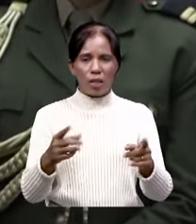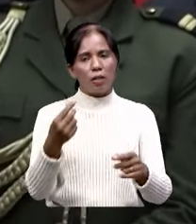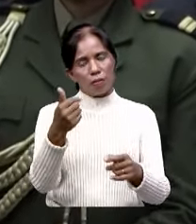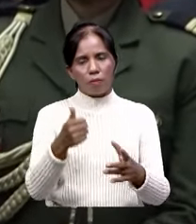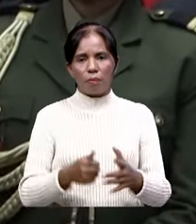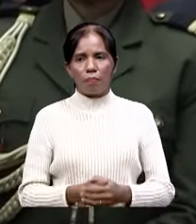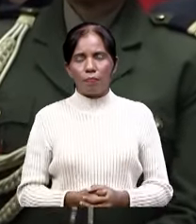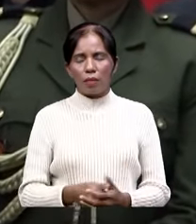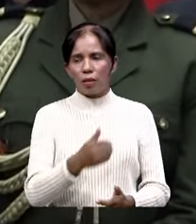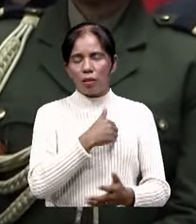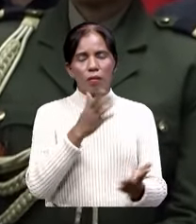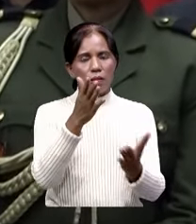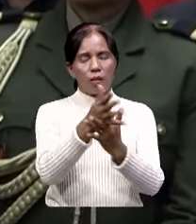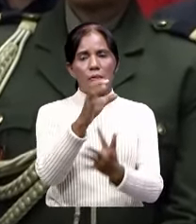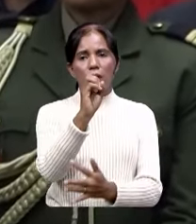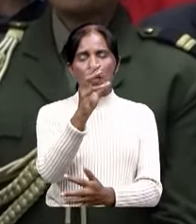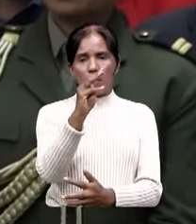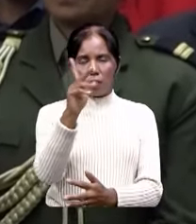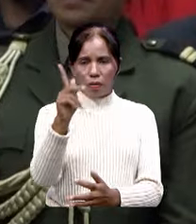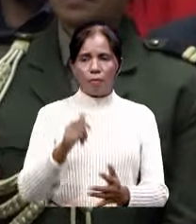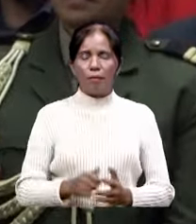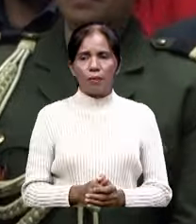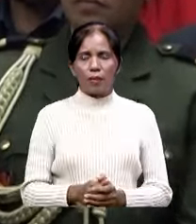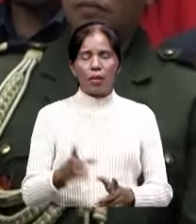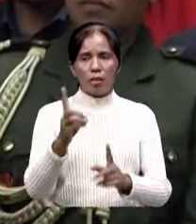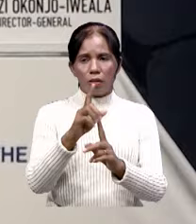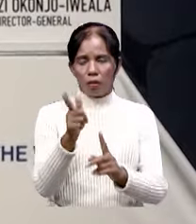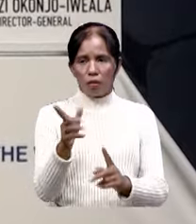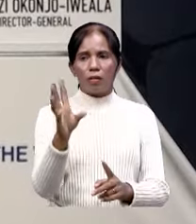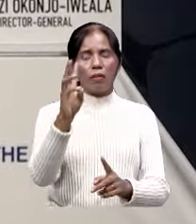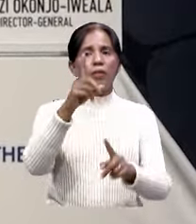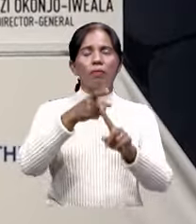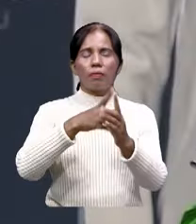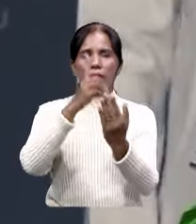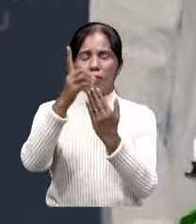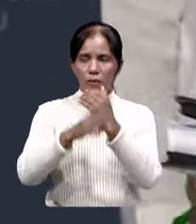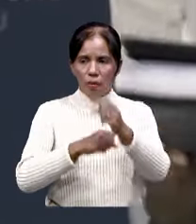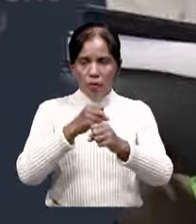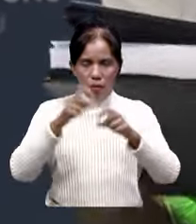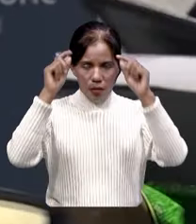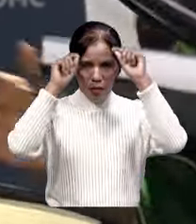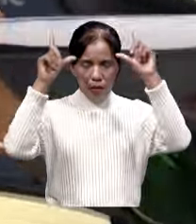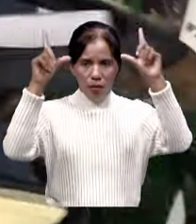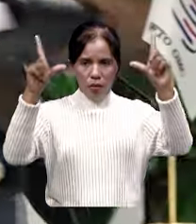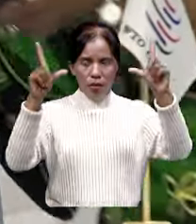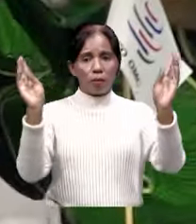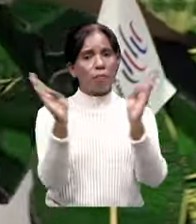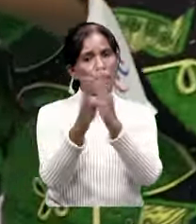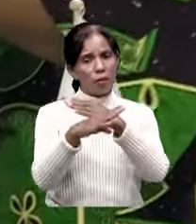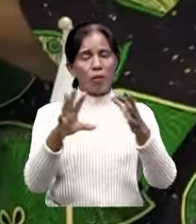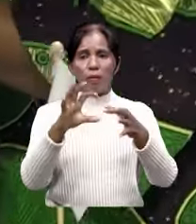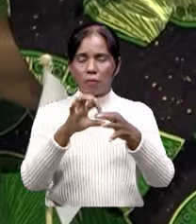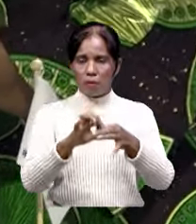mas se la coitamos. Ia loran ronulu resinen fulan fevereiru tinane Timor-Leste oficialmente sai ona membru